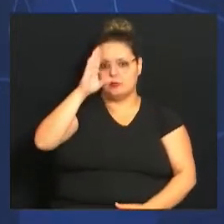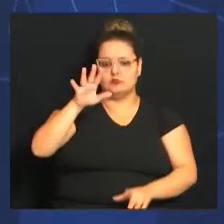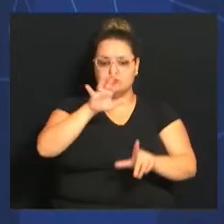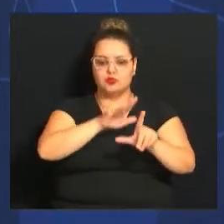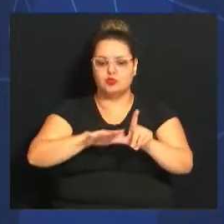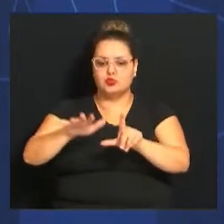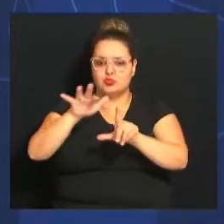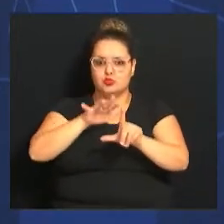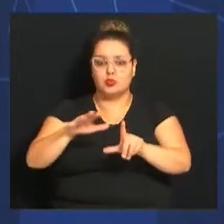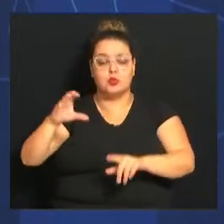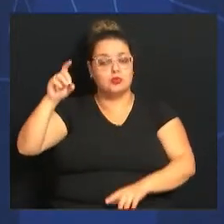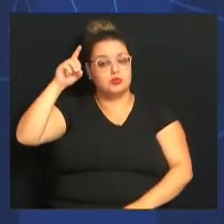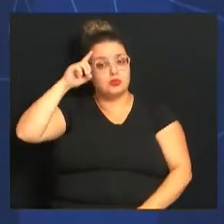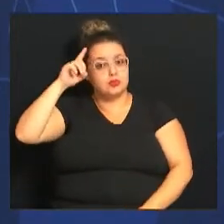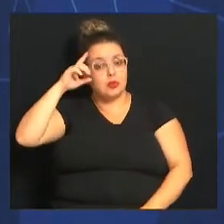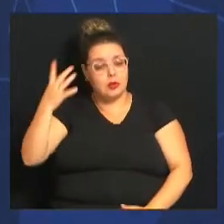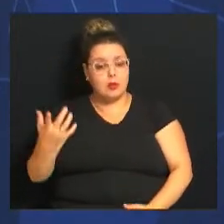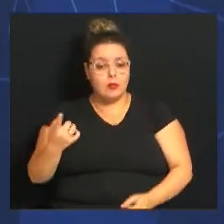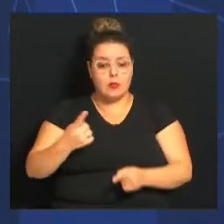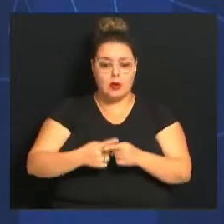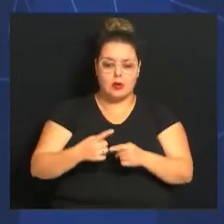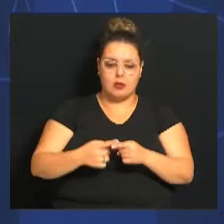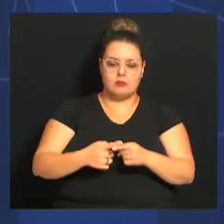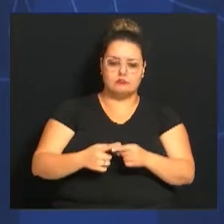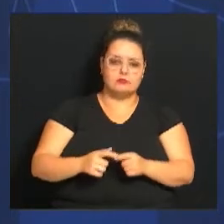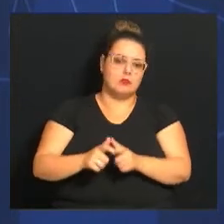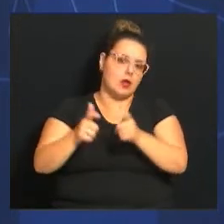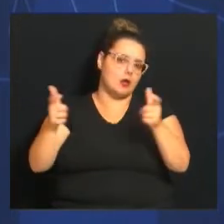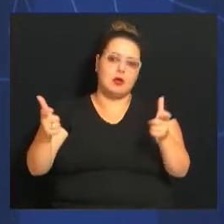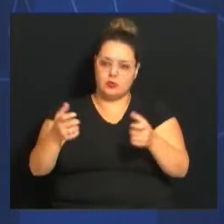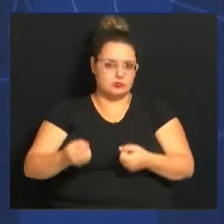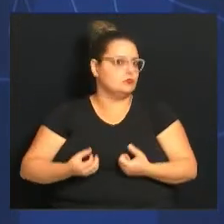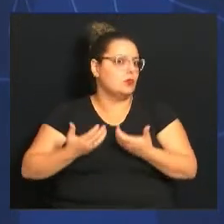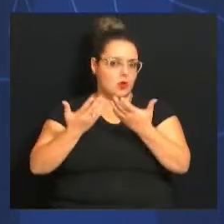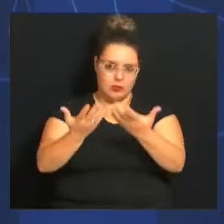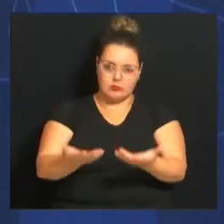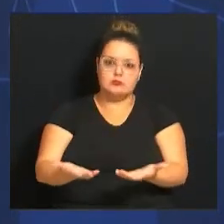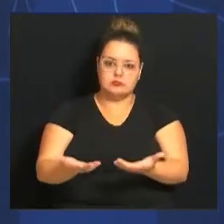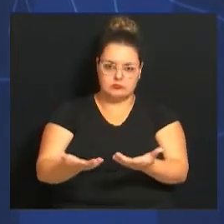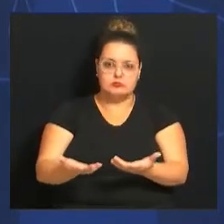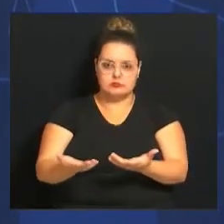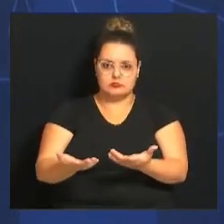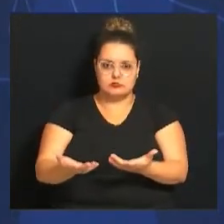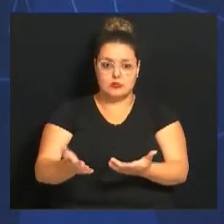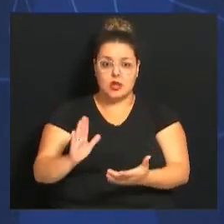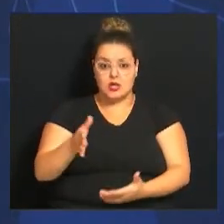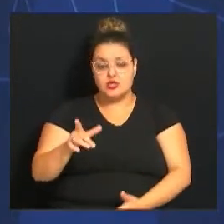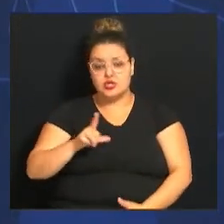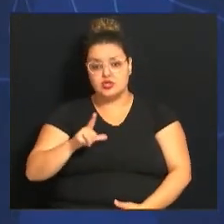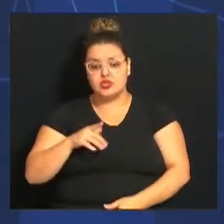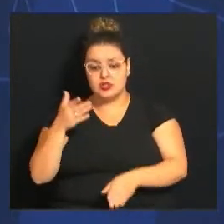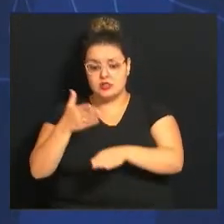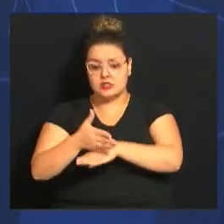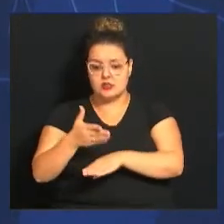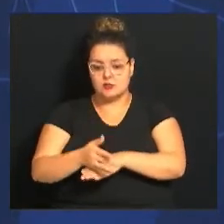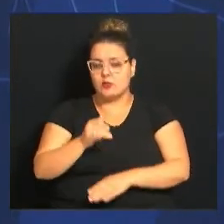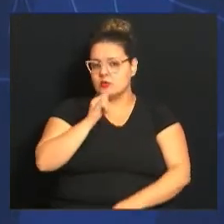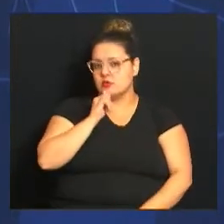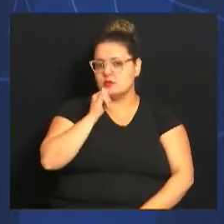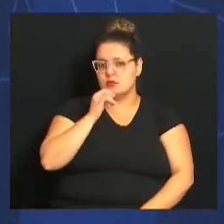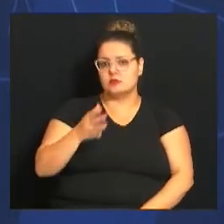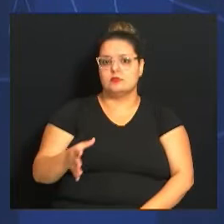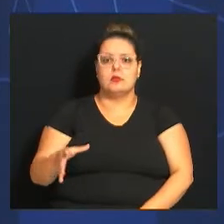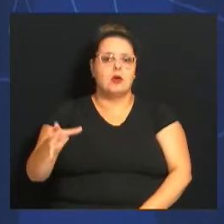nosso cotidiano? Porque, assim, muitos produtos que são oferecidos, as pessoas elas já tinham acesso. Então, por exemplo, escutar